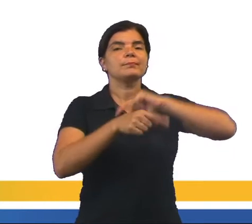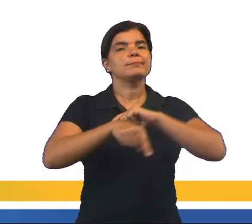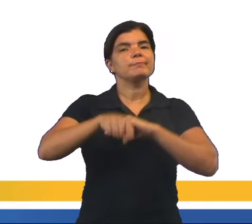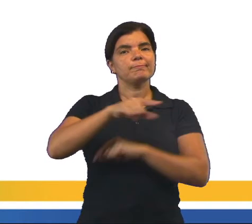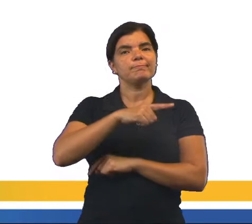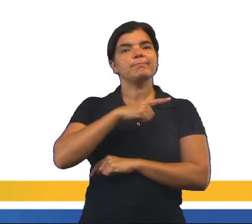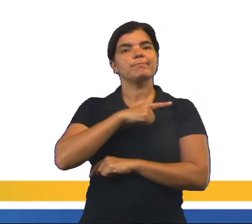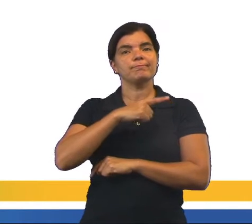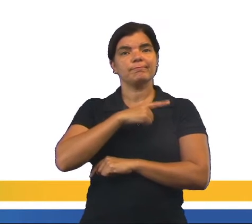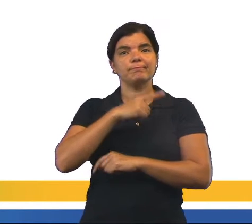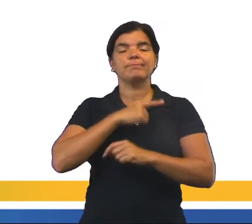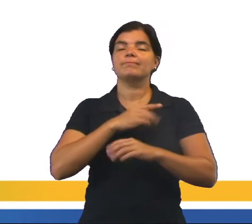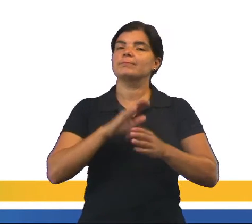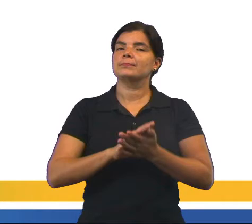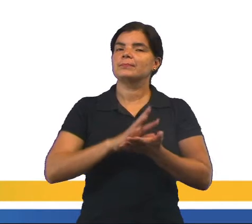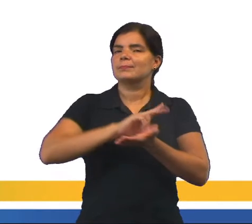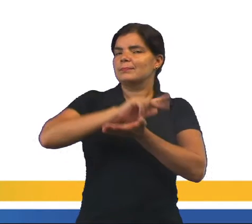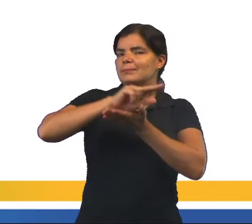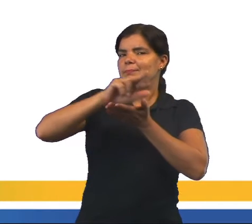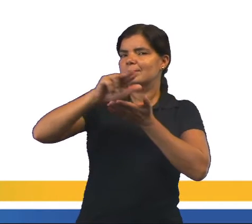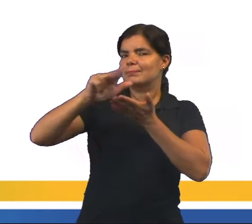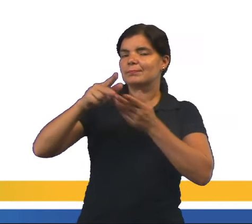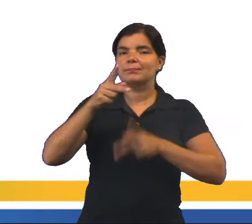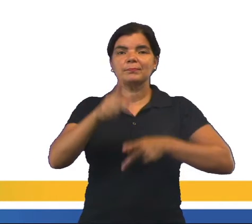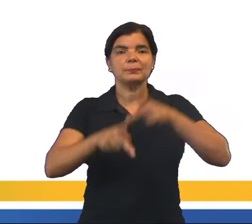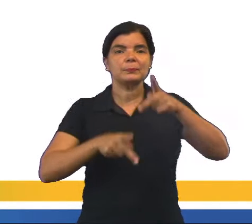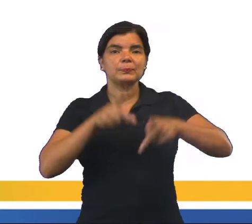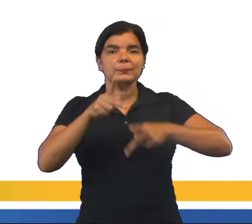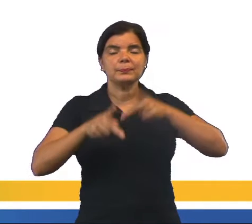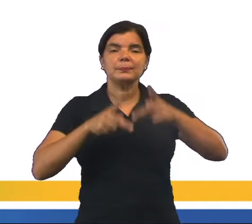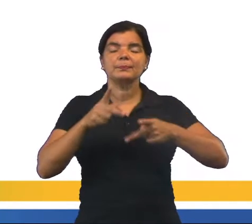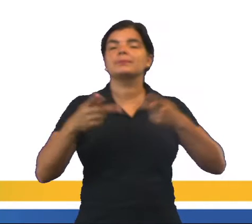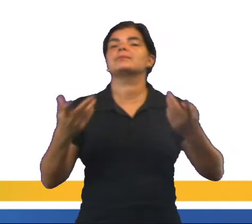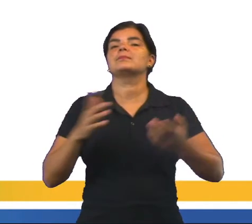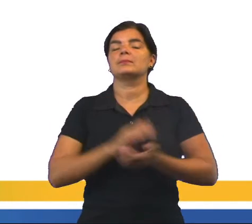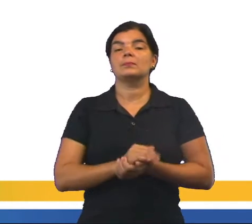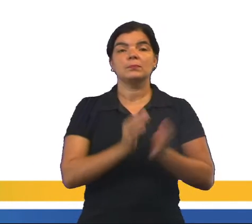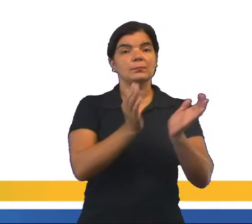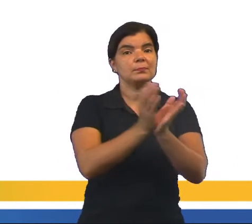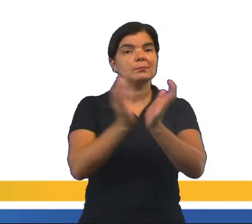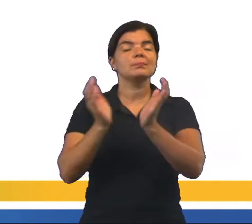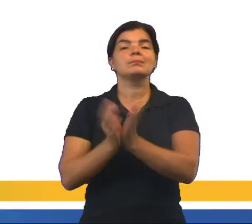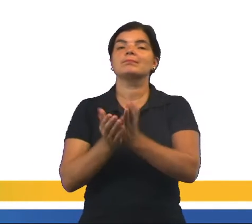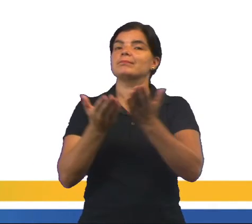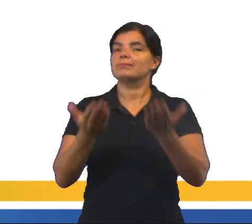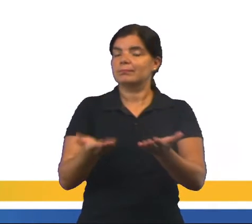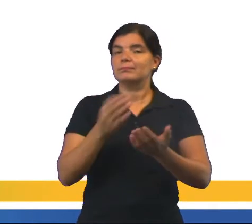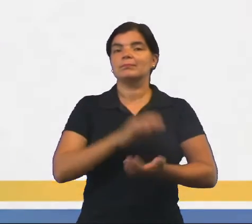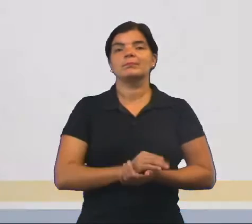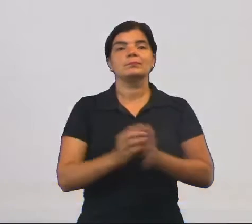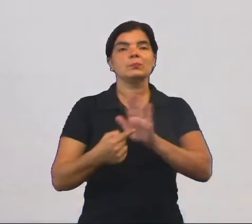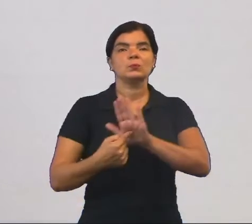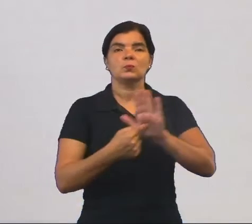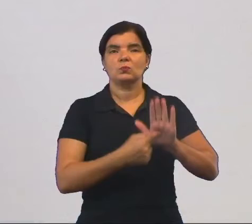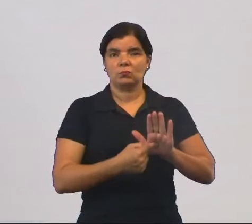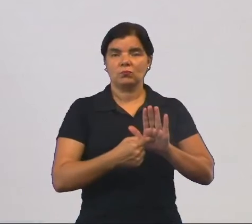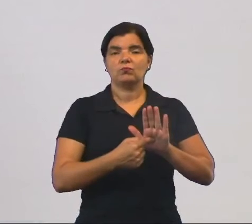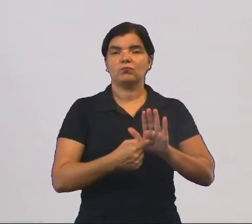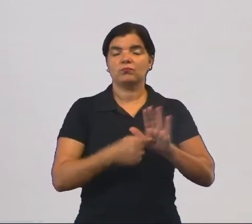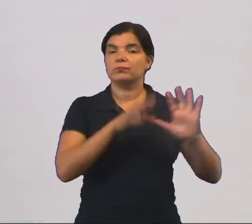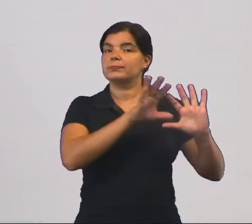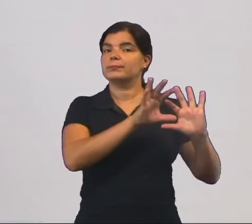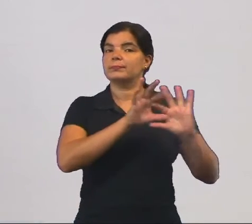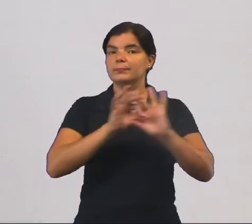você vai ter então essa diversidade de populações, dessas etnias, e aí citou ali no